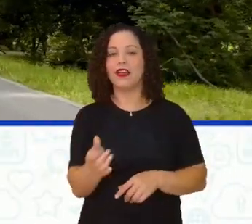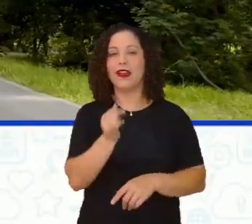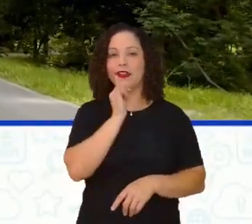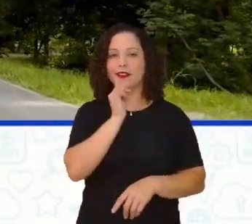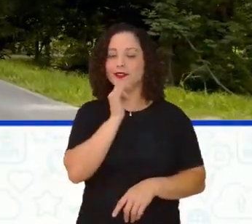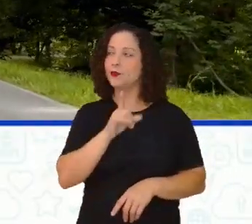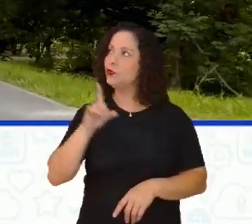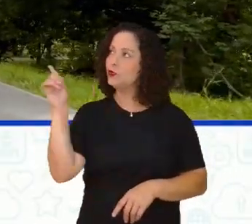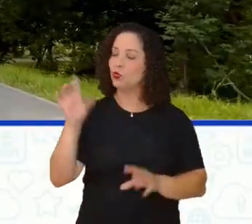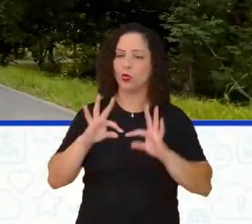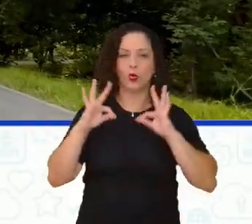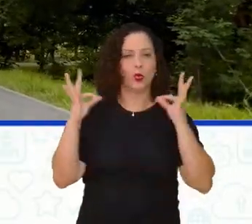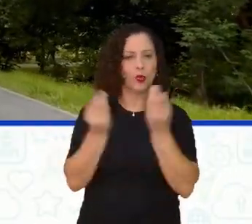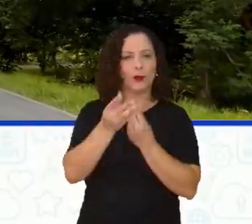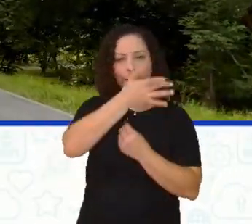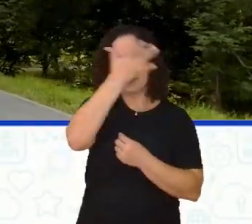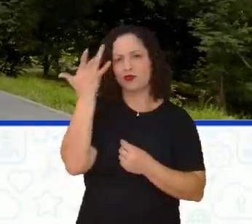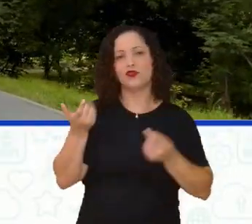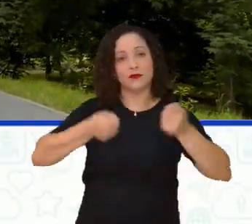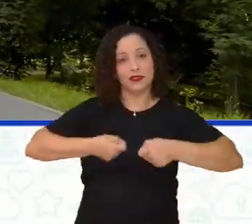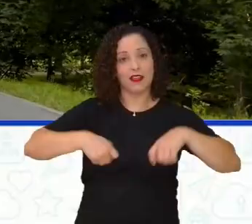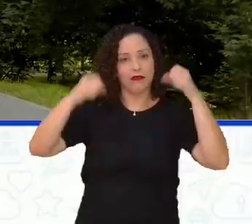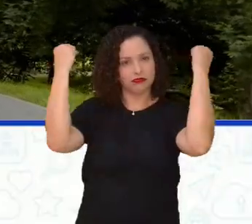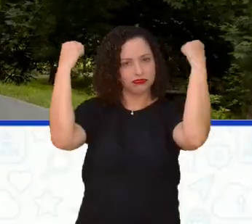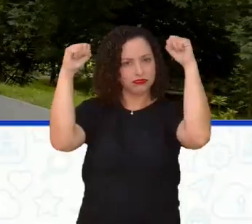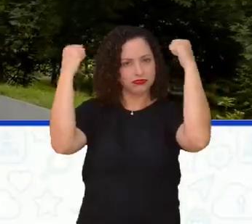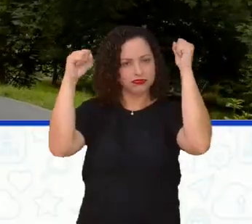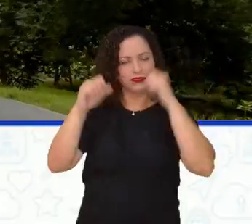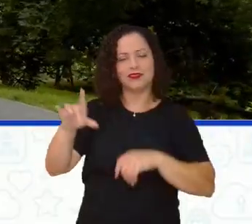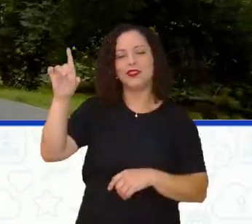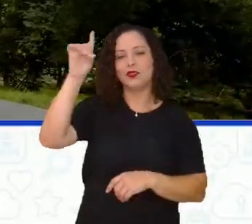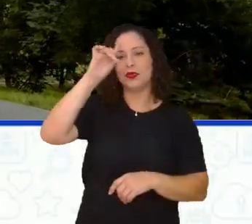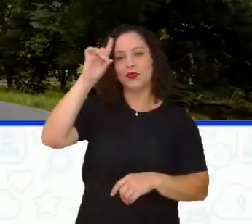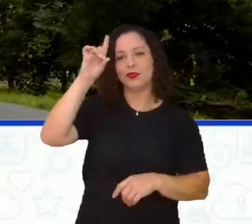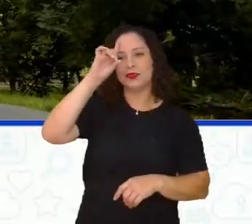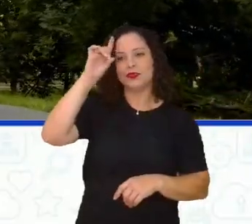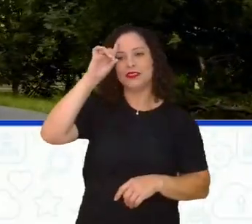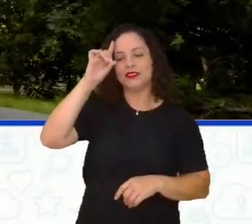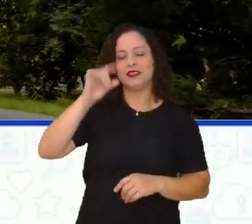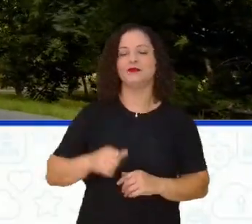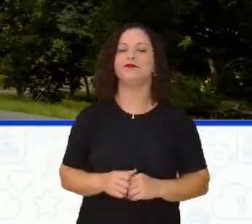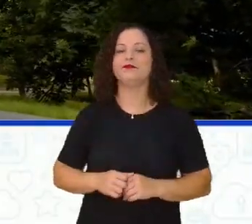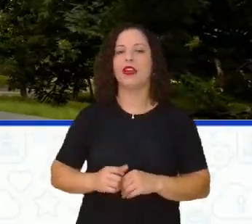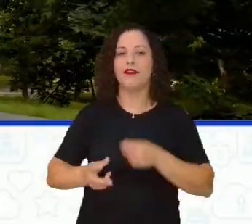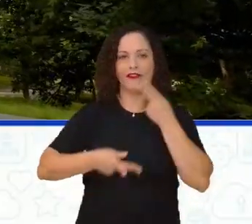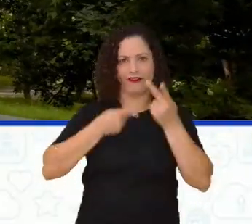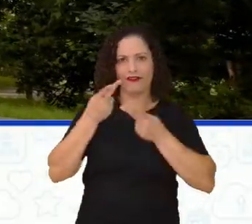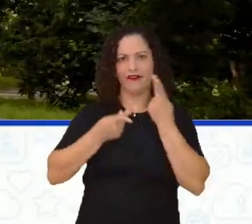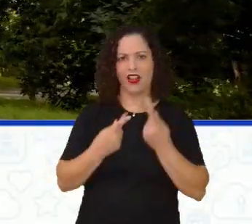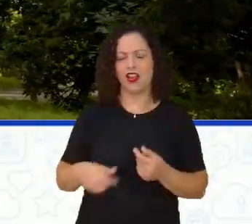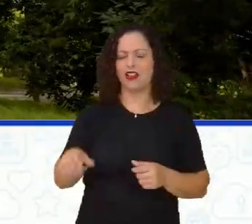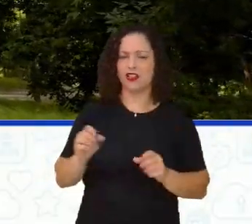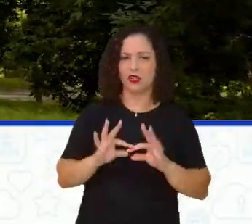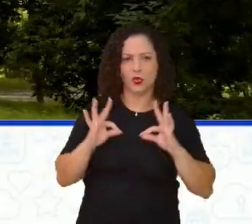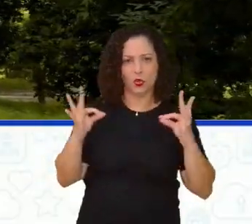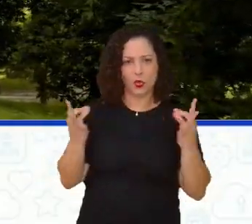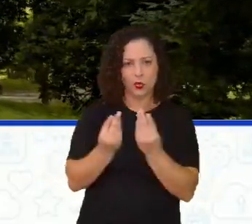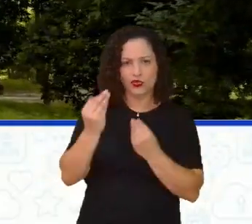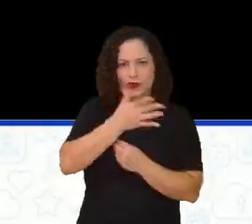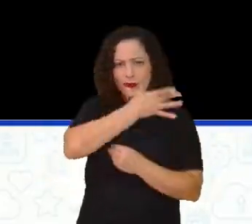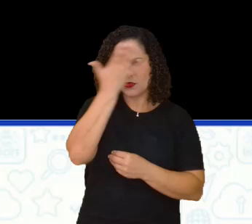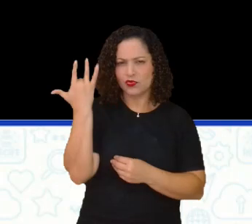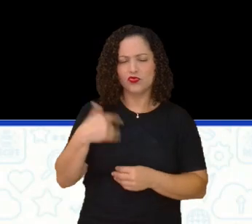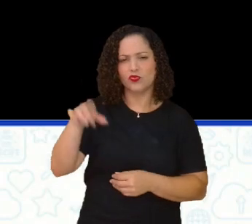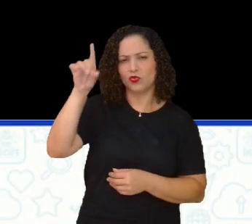alguma atividade física diariamente, né? Quando falamos isso, né? Todos deveriam fazer uma atividade